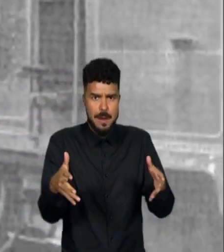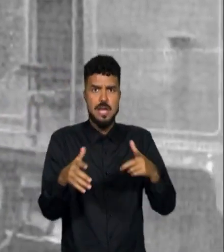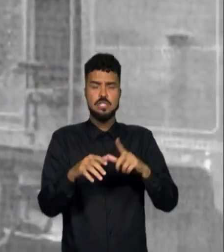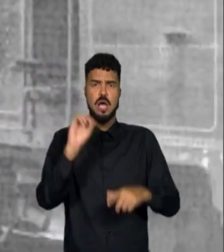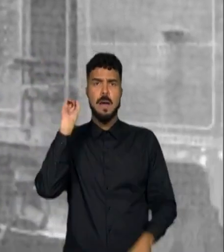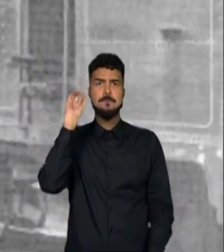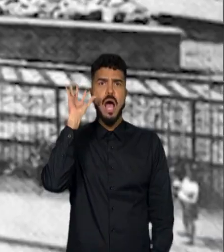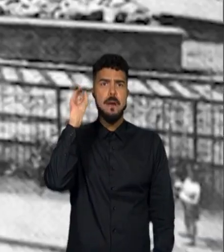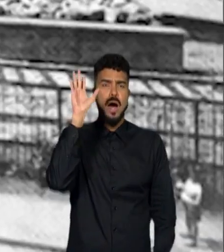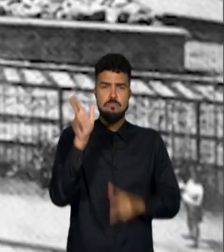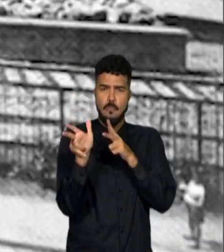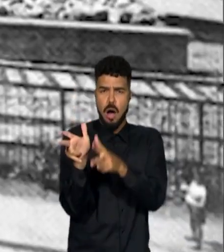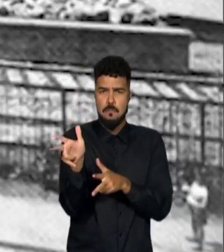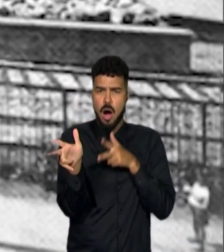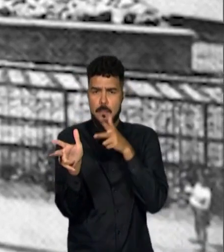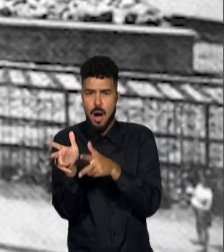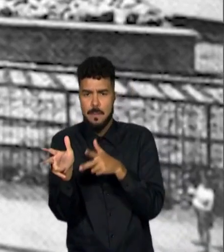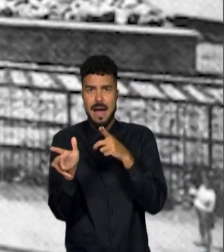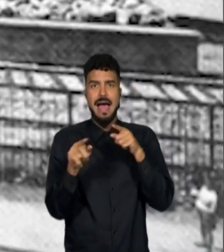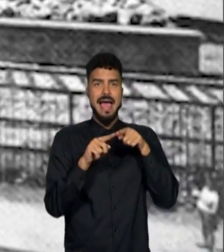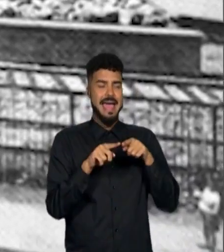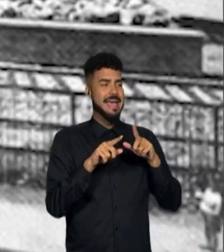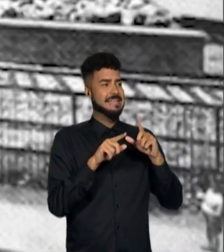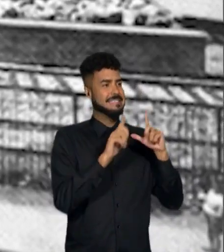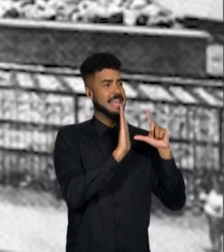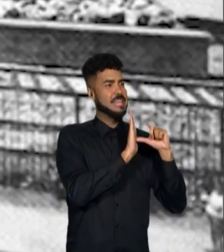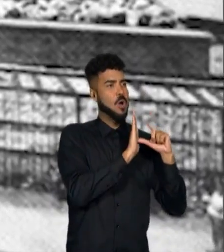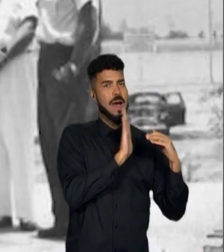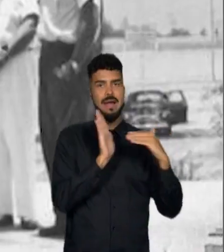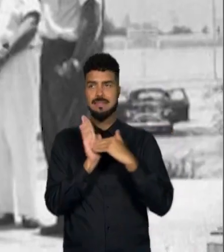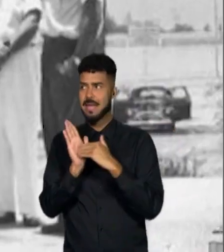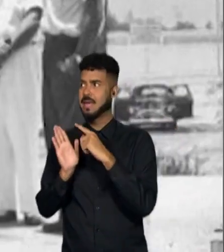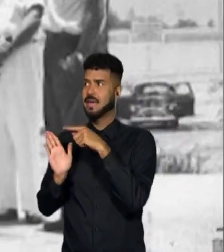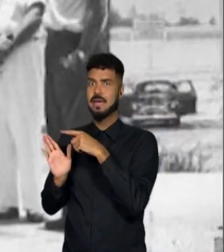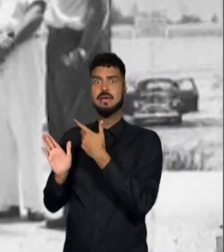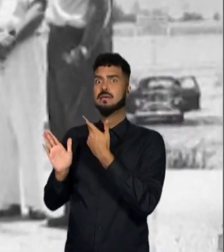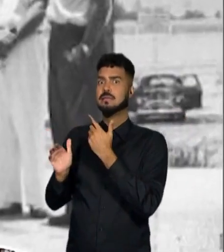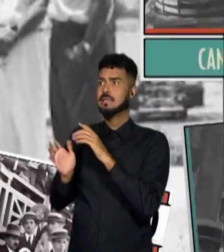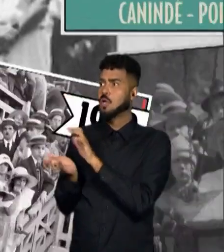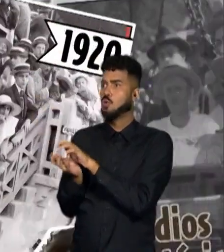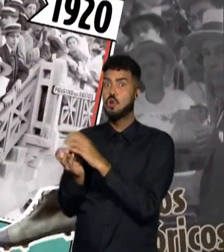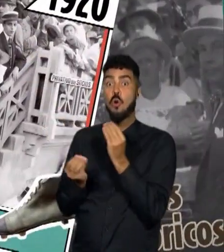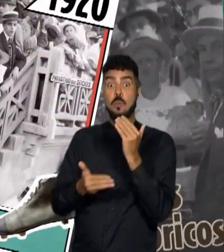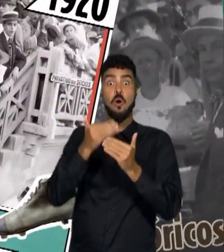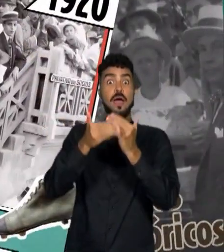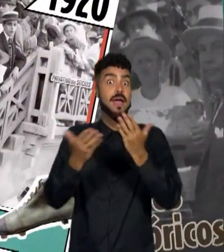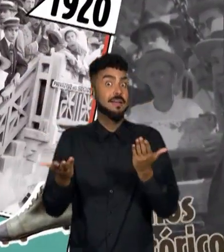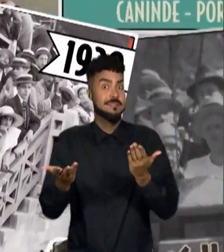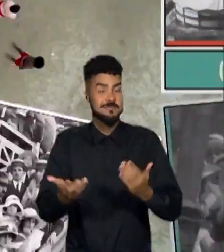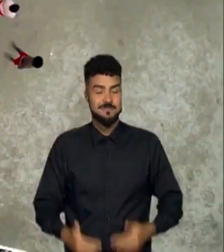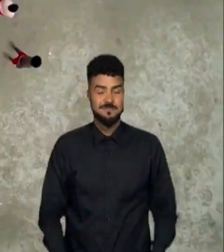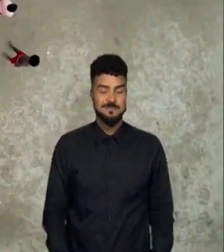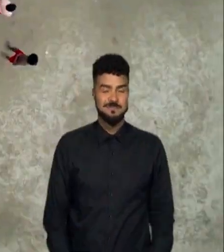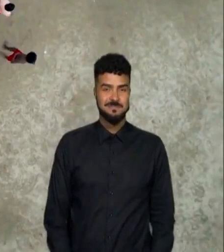estava vindo no traçado da Central Santa Cruz, aí como é que ficaria o progresso?